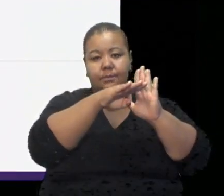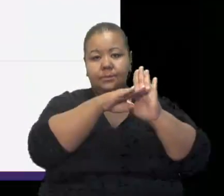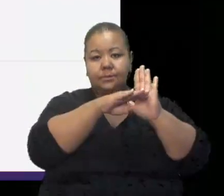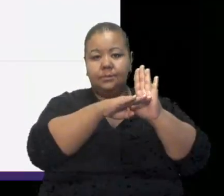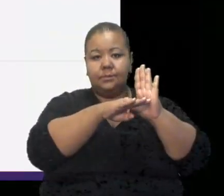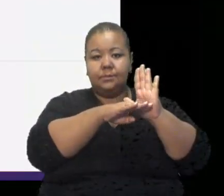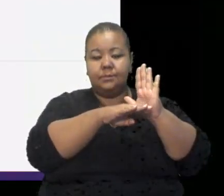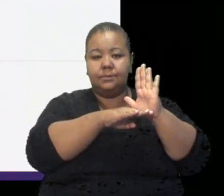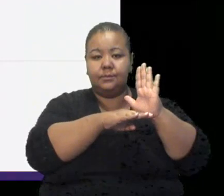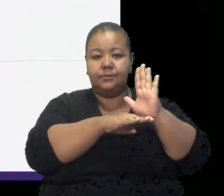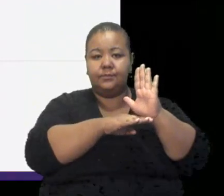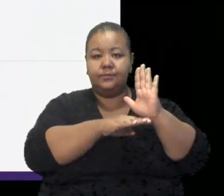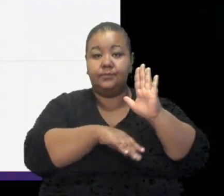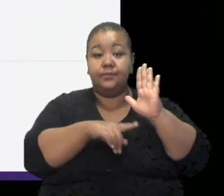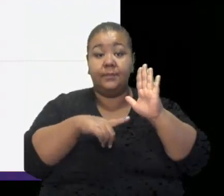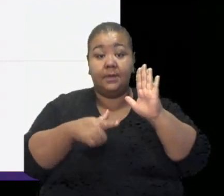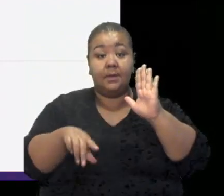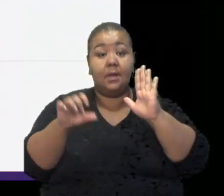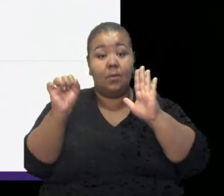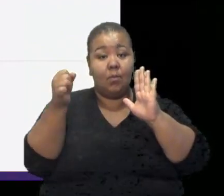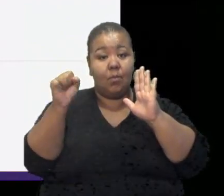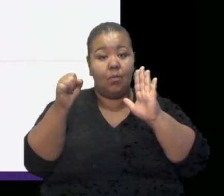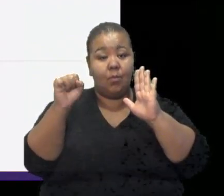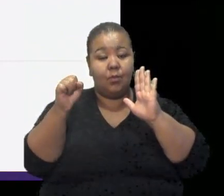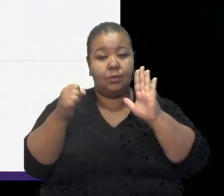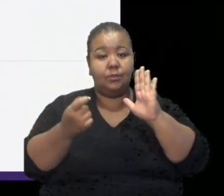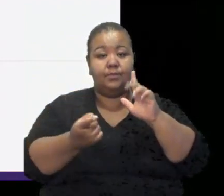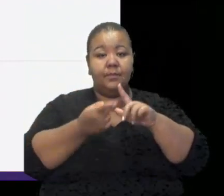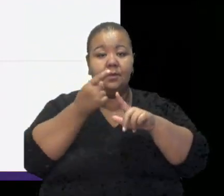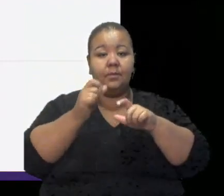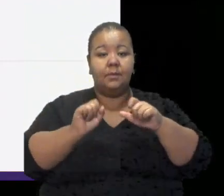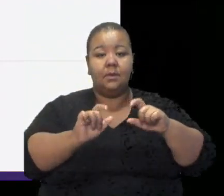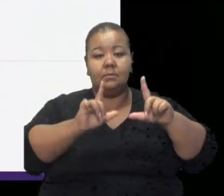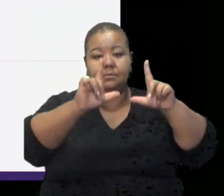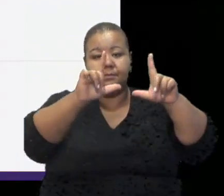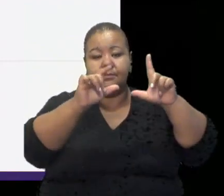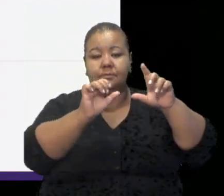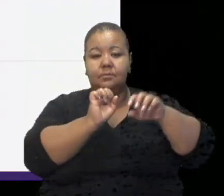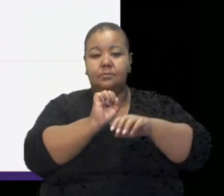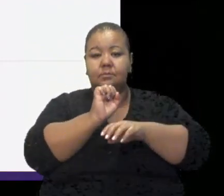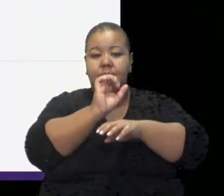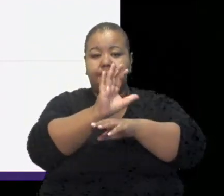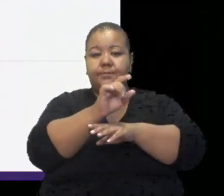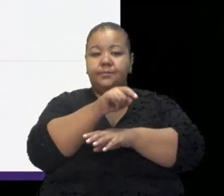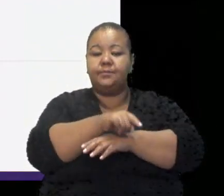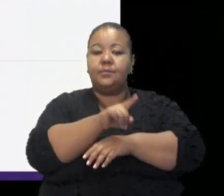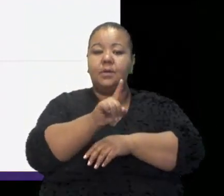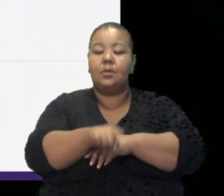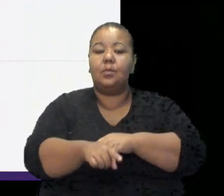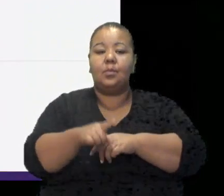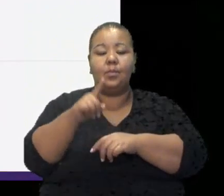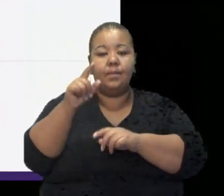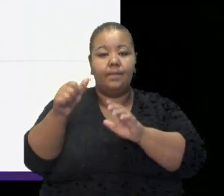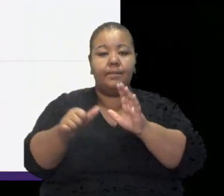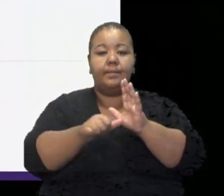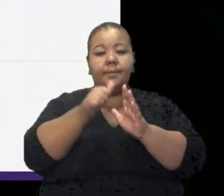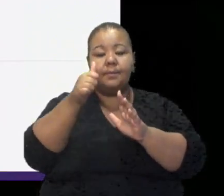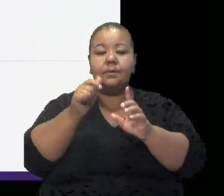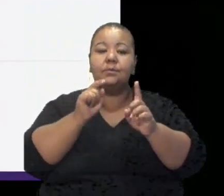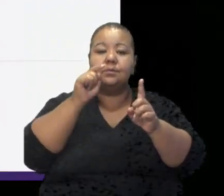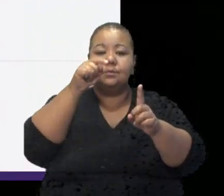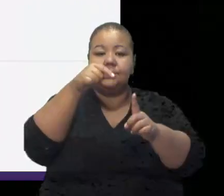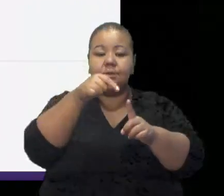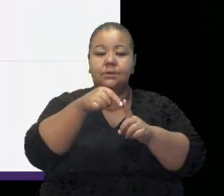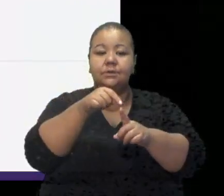Eu vou apresentar para vocês 8 objetivos, então tem o primeiro slide aí que fala que é um dos primeiros objetivos do